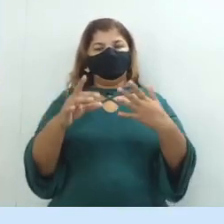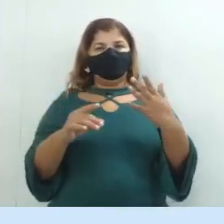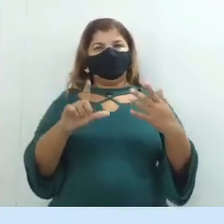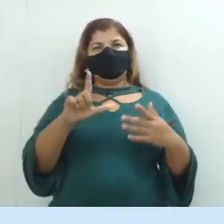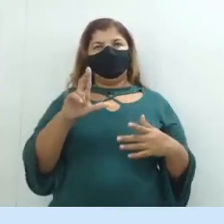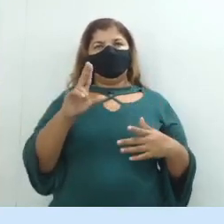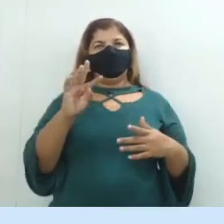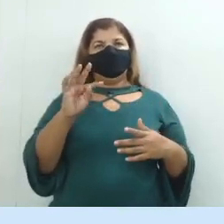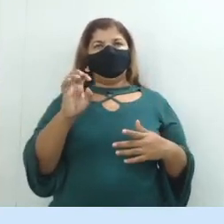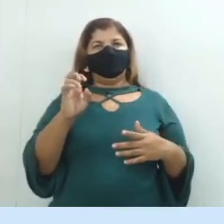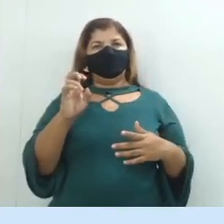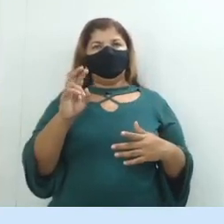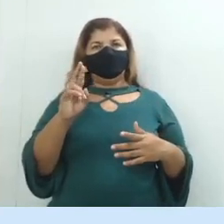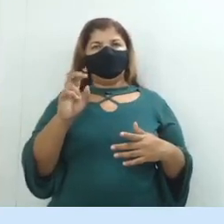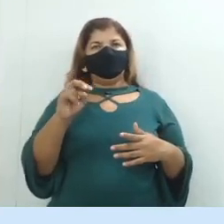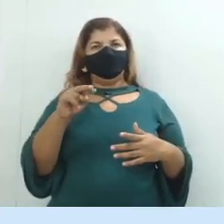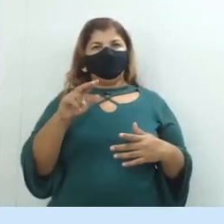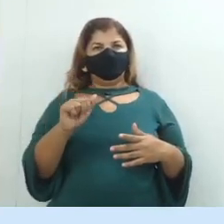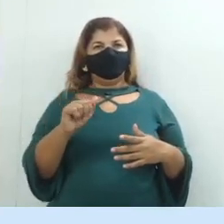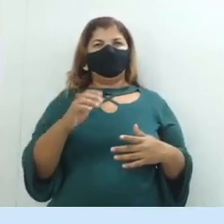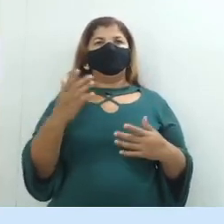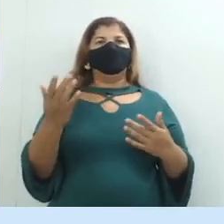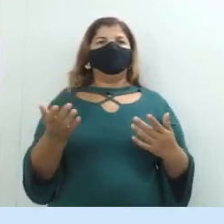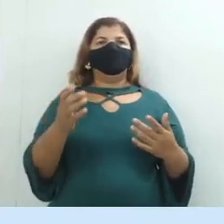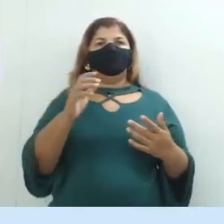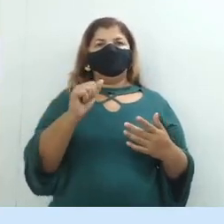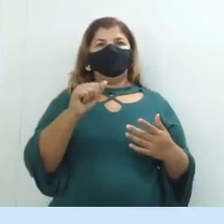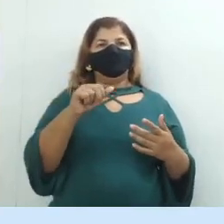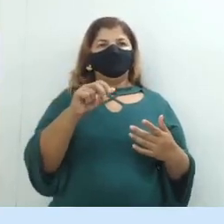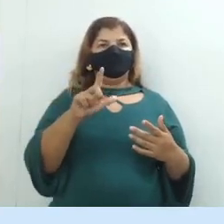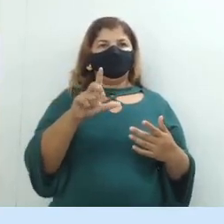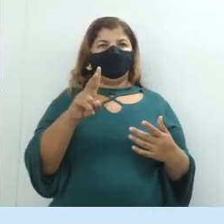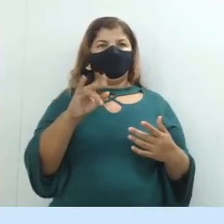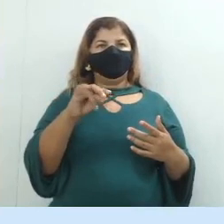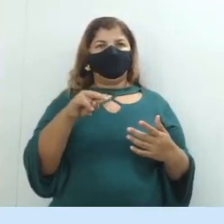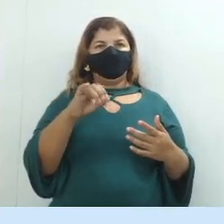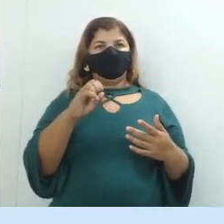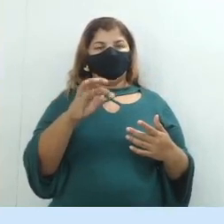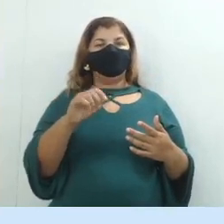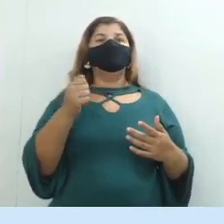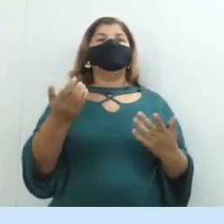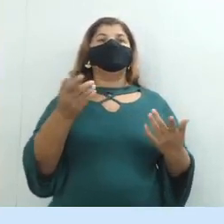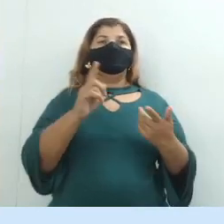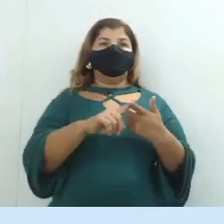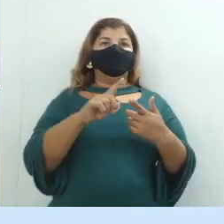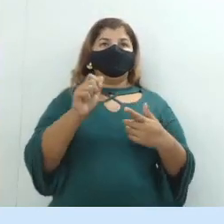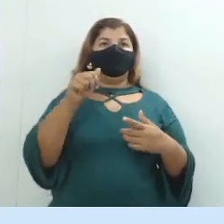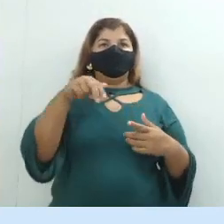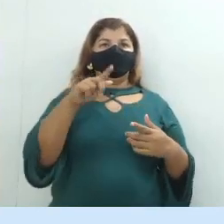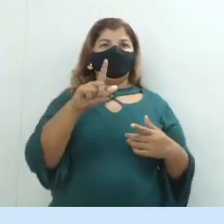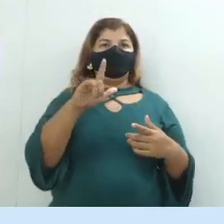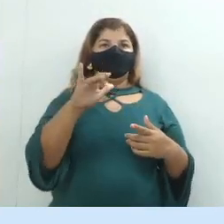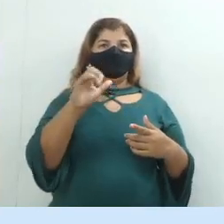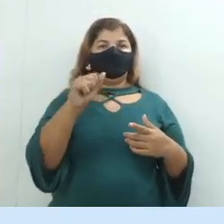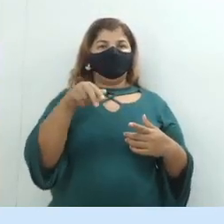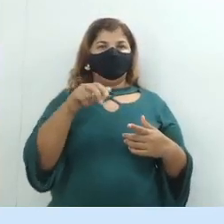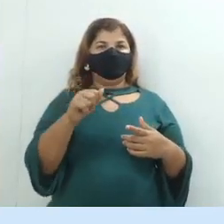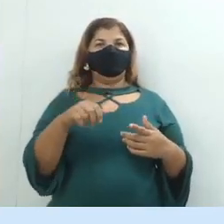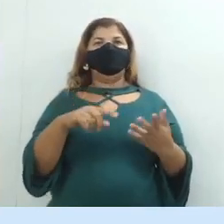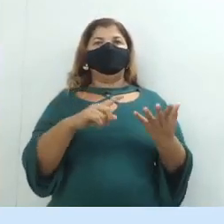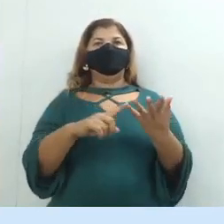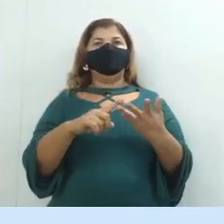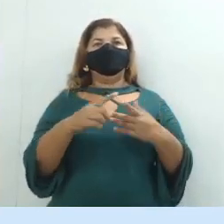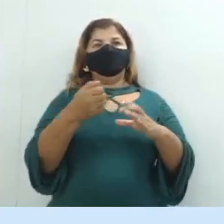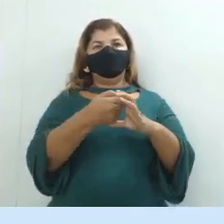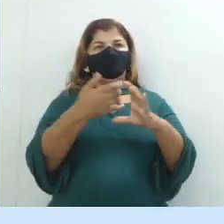luterana, a calvinista e a anglicana. A despeito das características que conferem especificamente